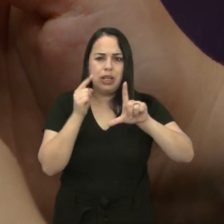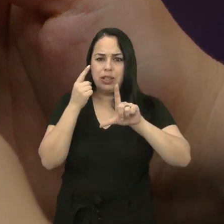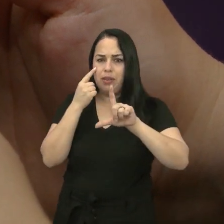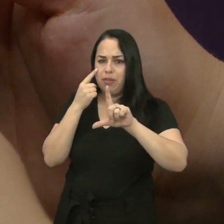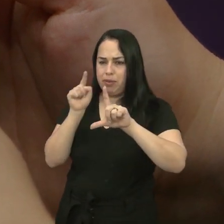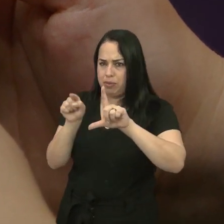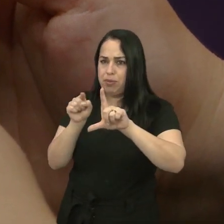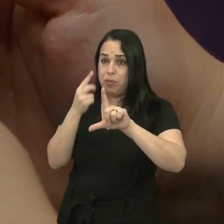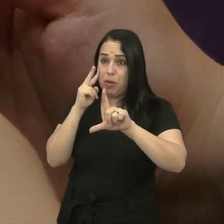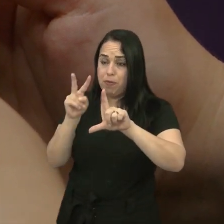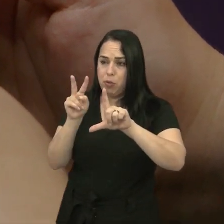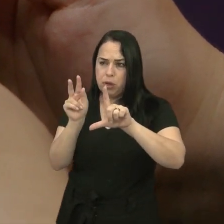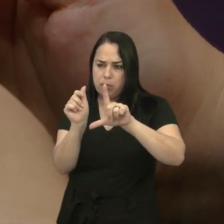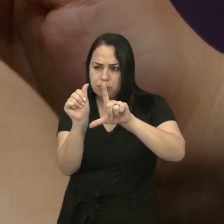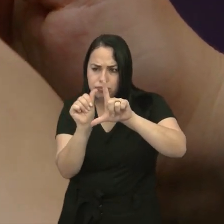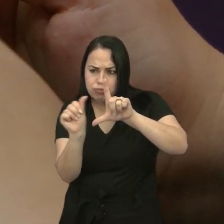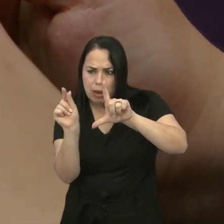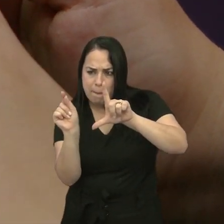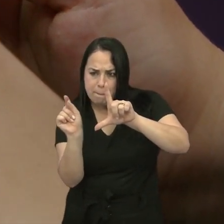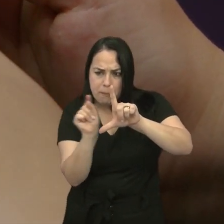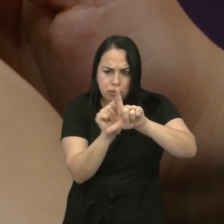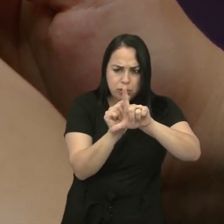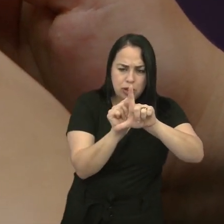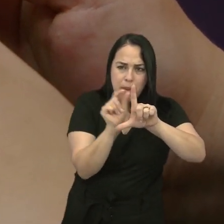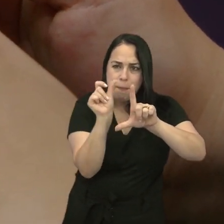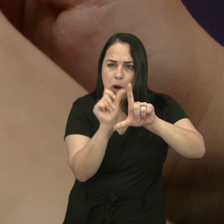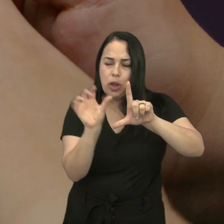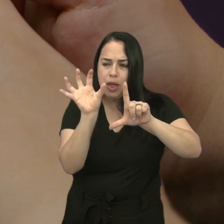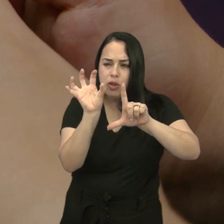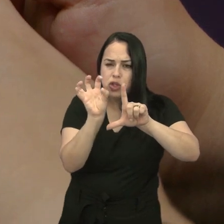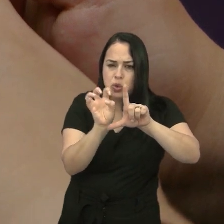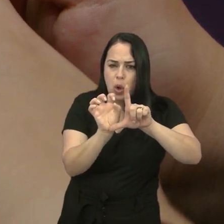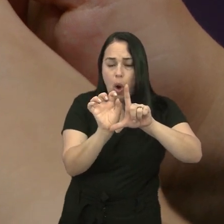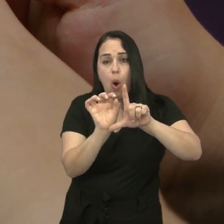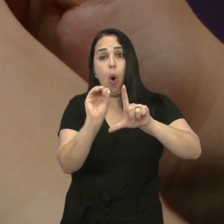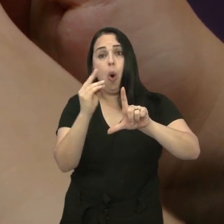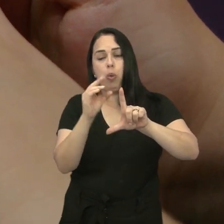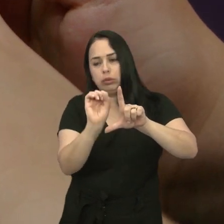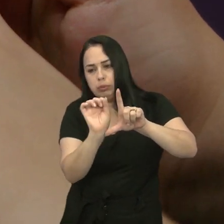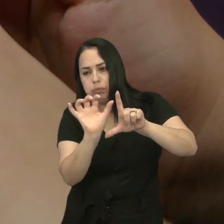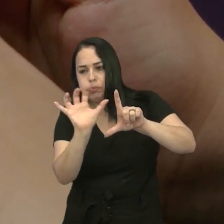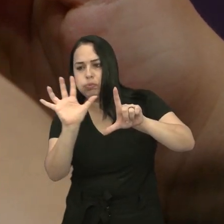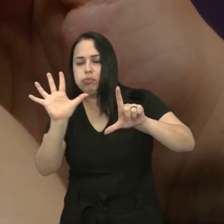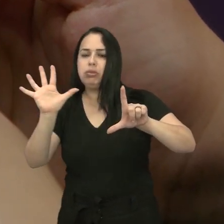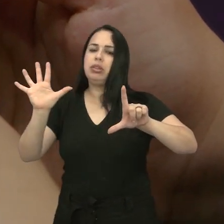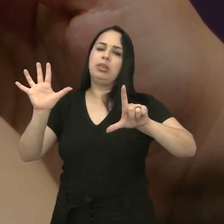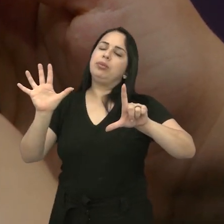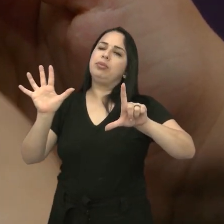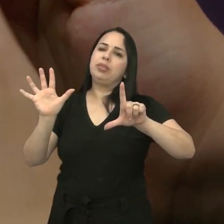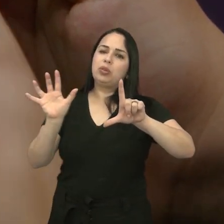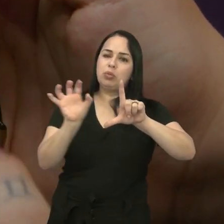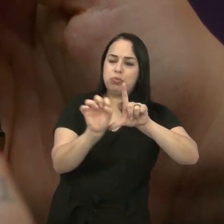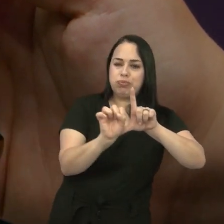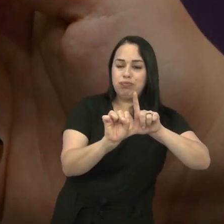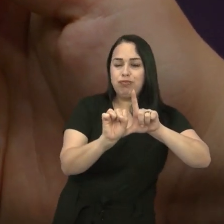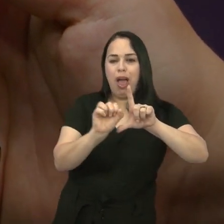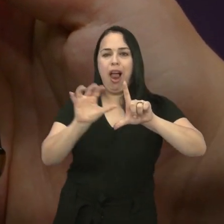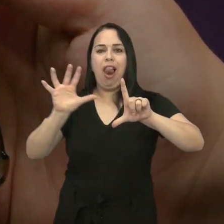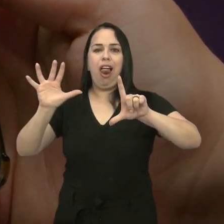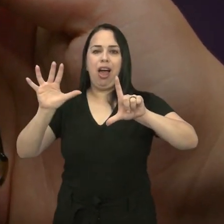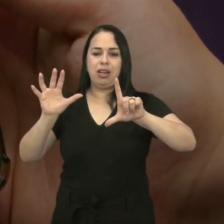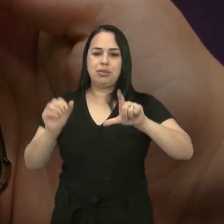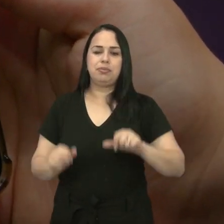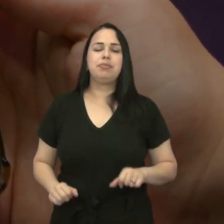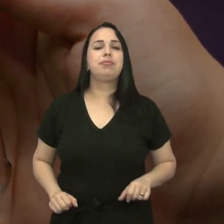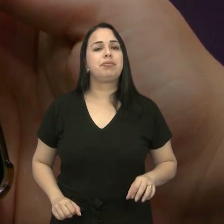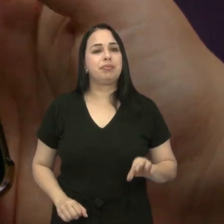como ficou bem melhor? Sim. Essas cores ficam mais lindas. Controla... Ou então clarear, se for o caso, que aqui não é, né? Controla a quantidade de luz que está entrando Isso, na